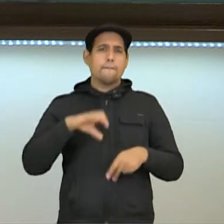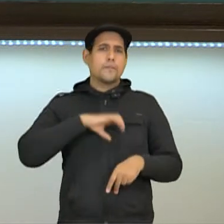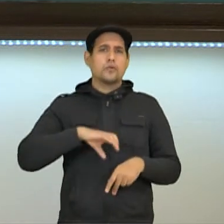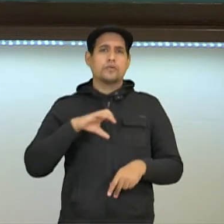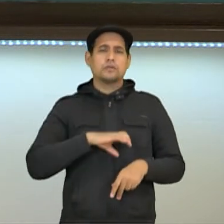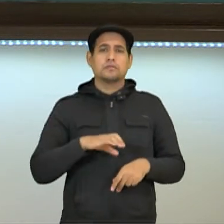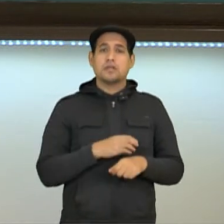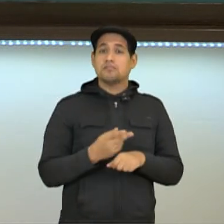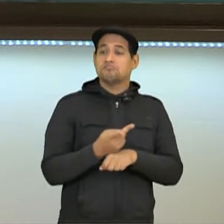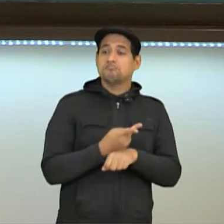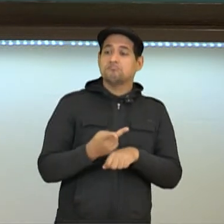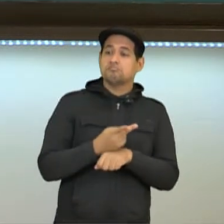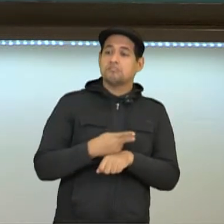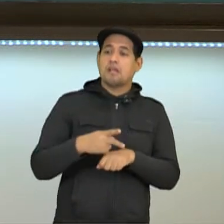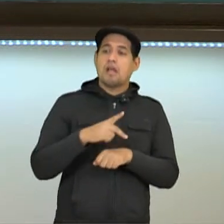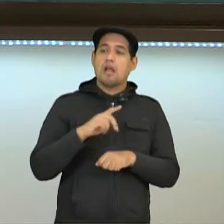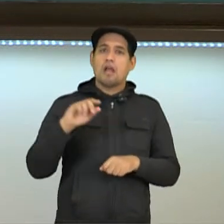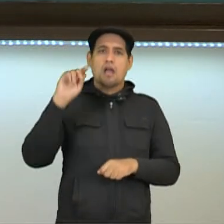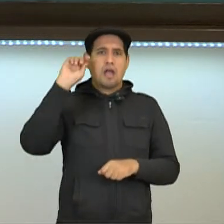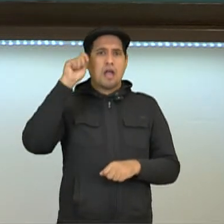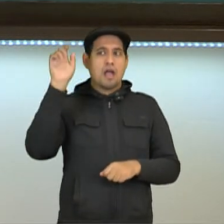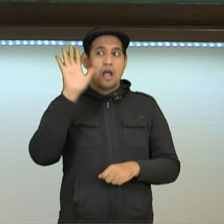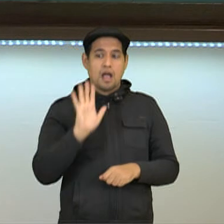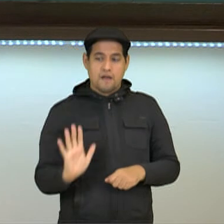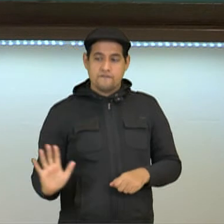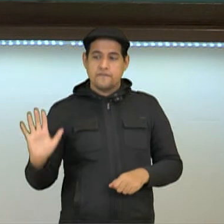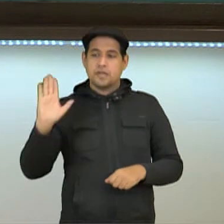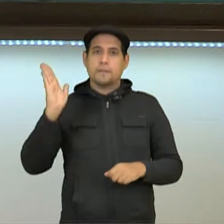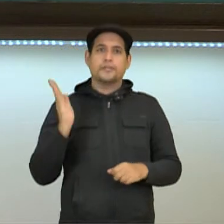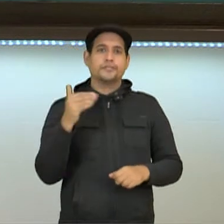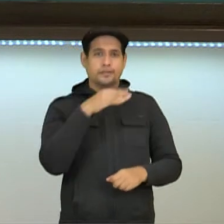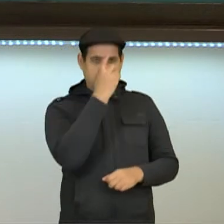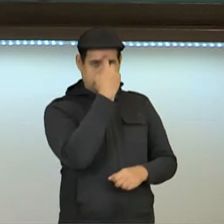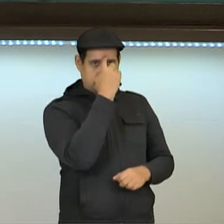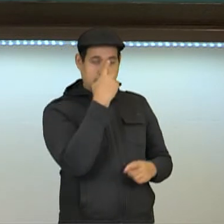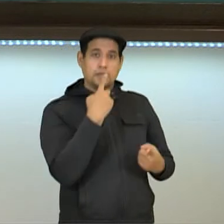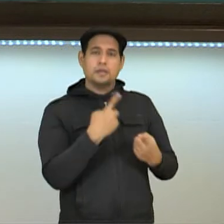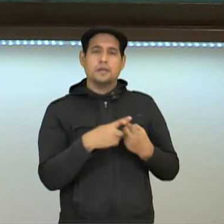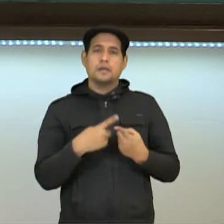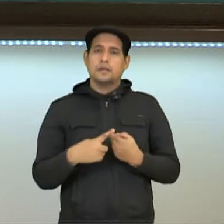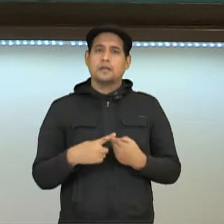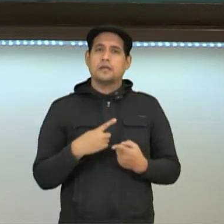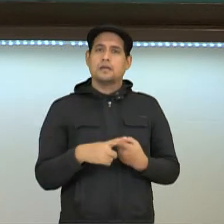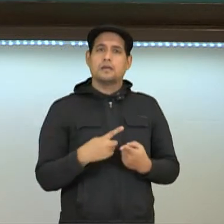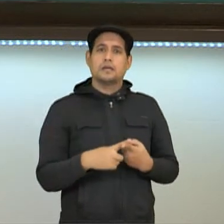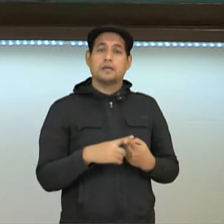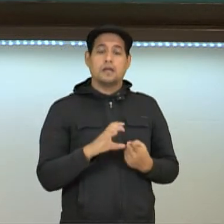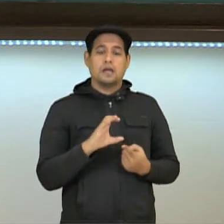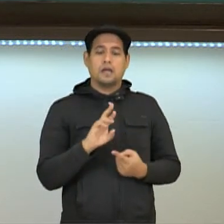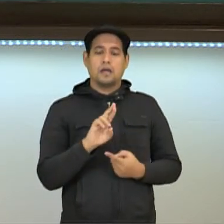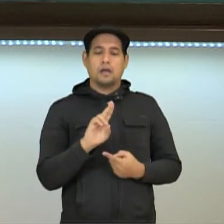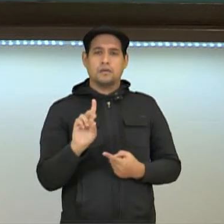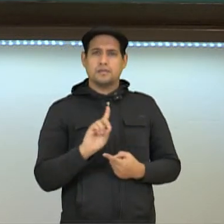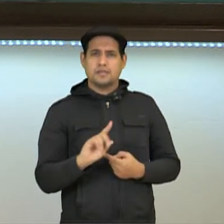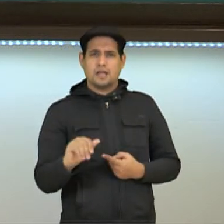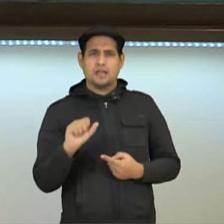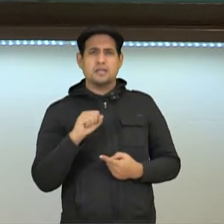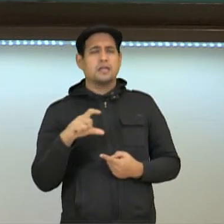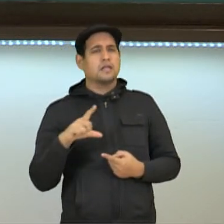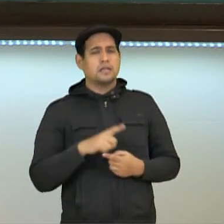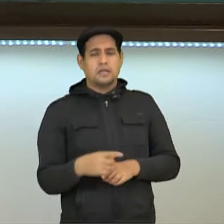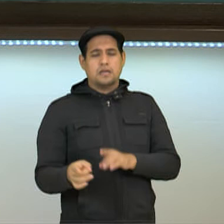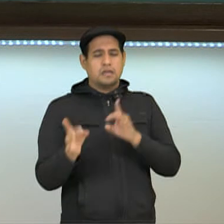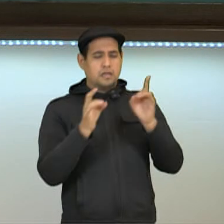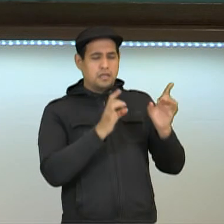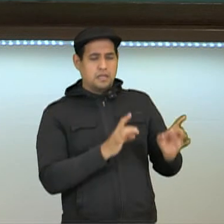a África para chegar até as Índias? Porque, a partir das cruzadas, há uma retomada do